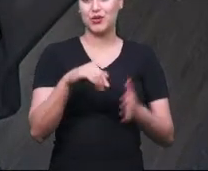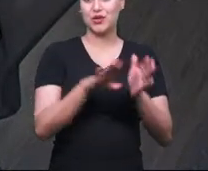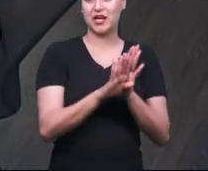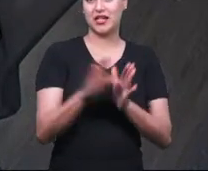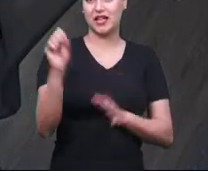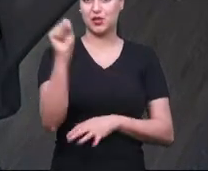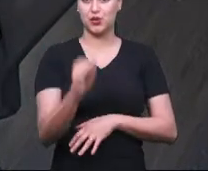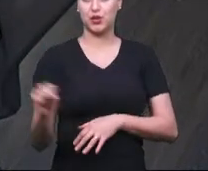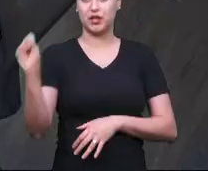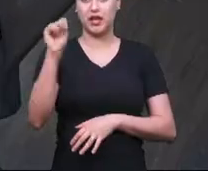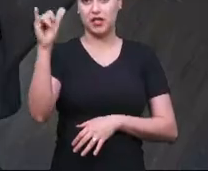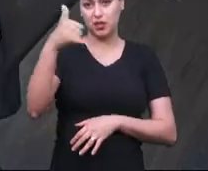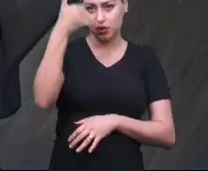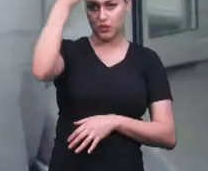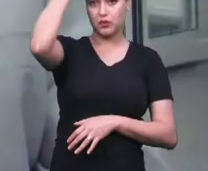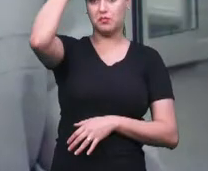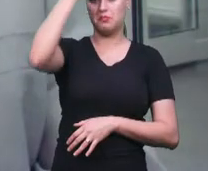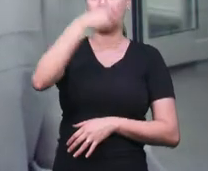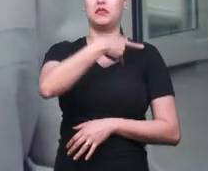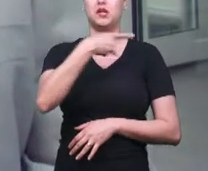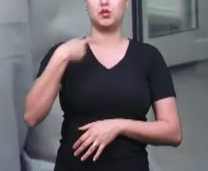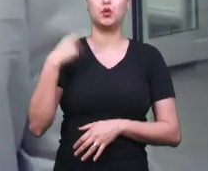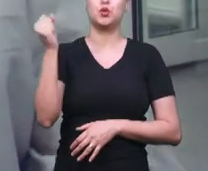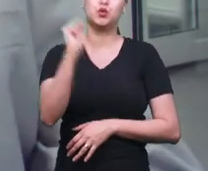ungido solteiro, ordenado solteiro.